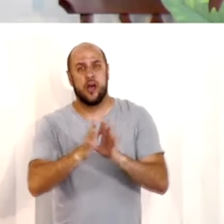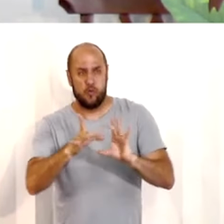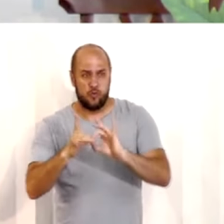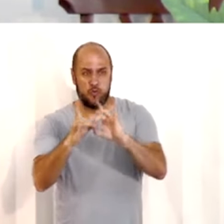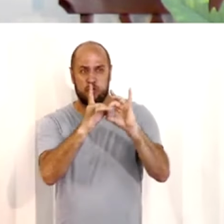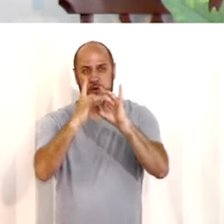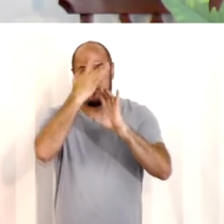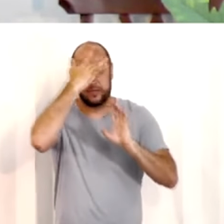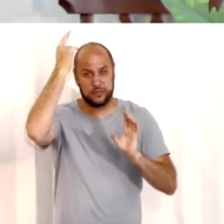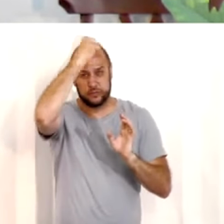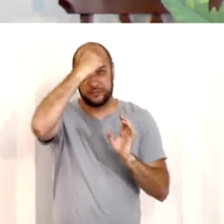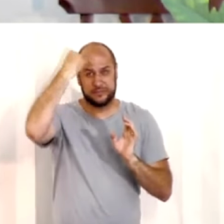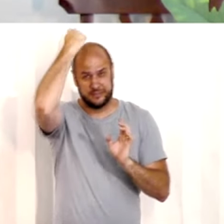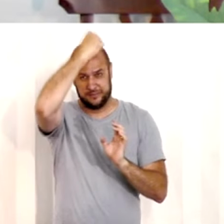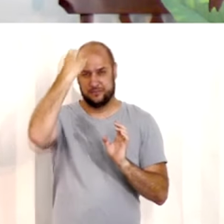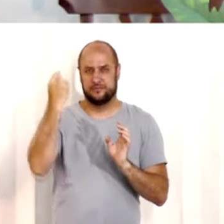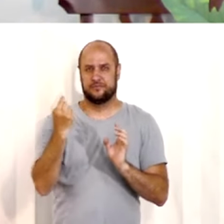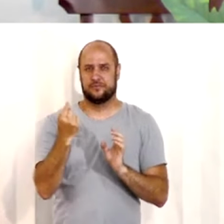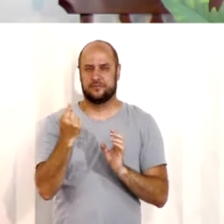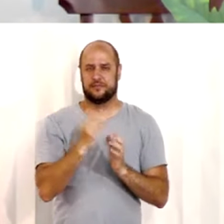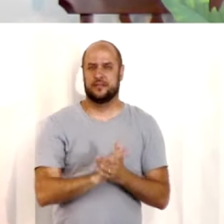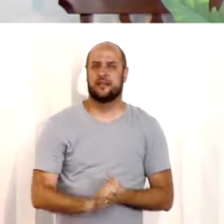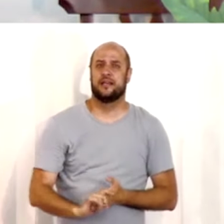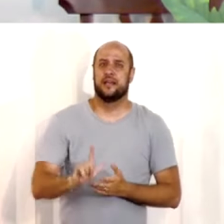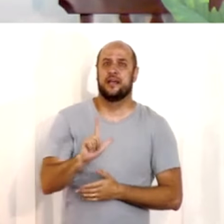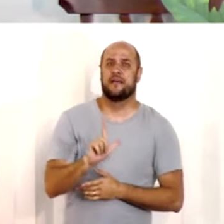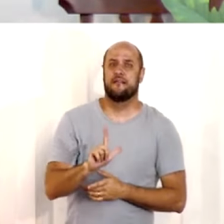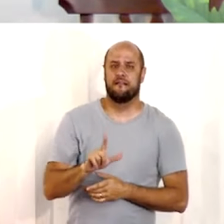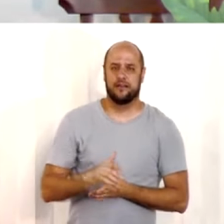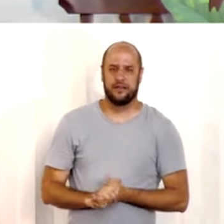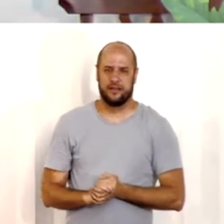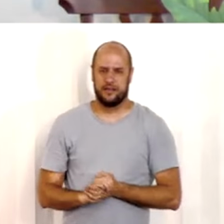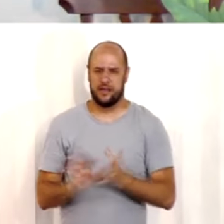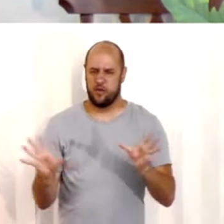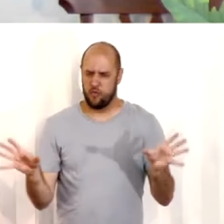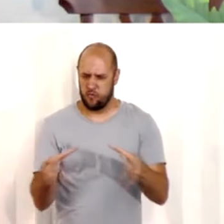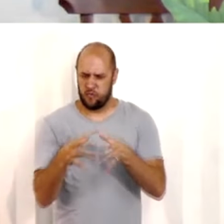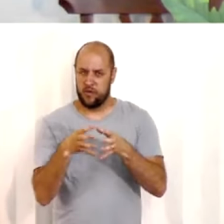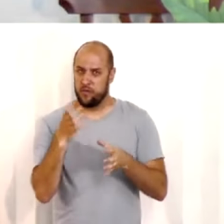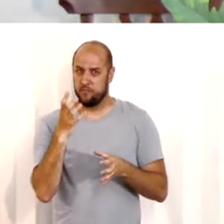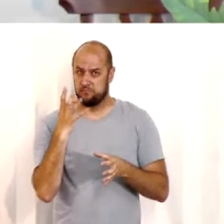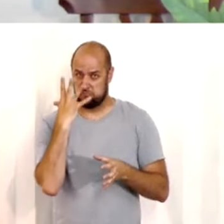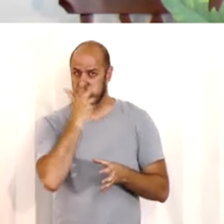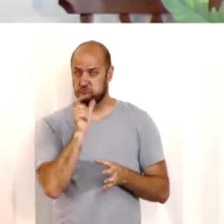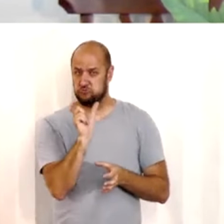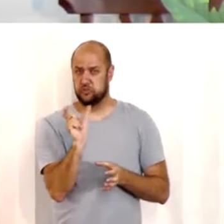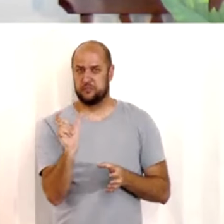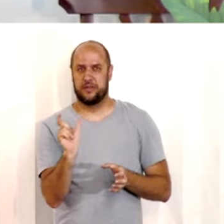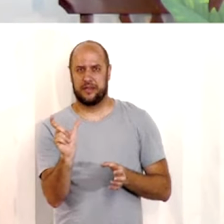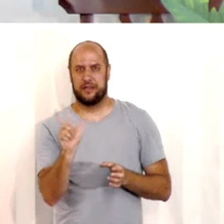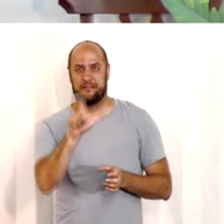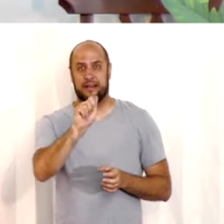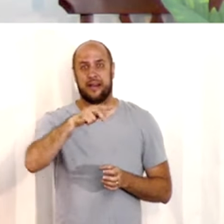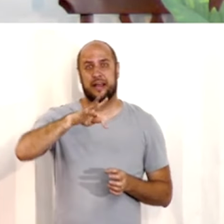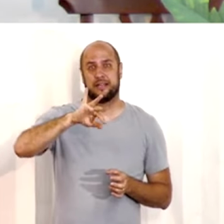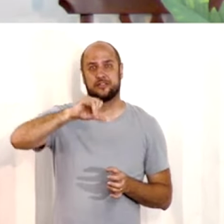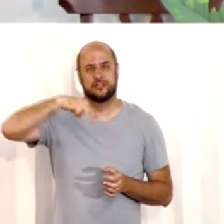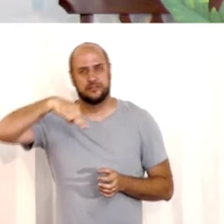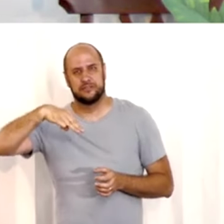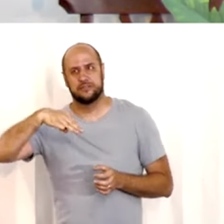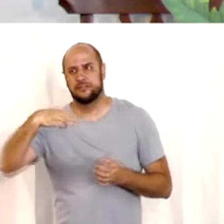A comunhão dos santos, no latim, communium sanctorum, palavra bonita, mas é para ser bonito mesmo, comunhão